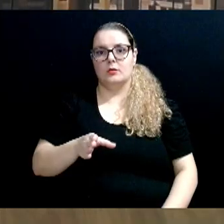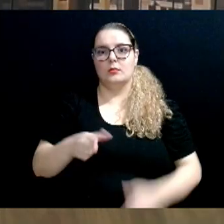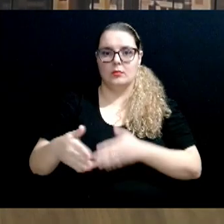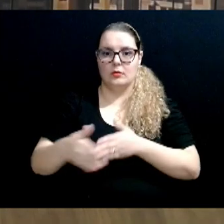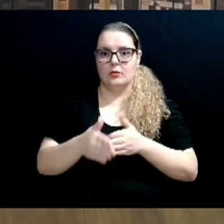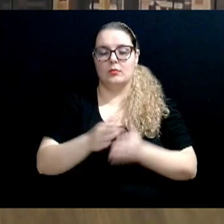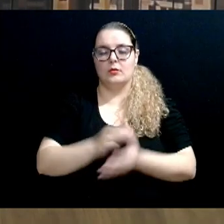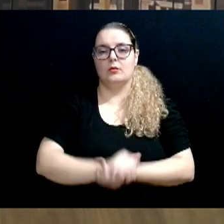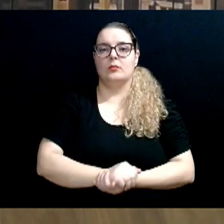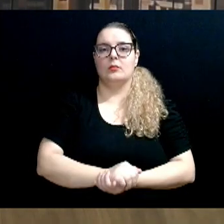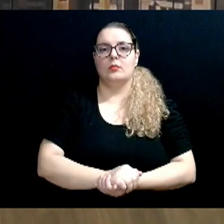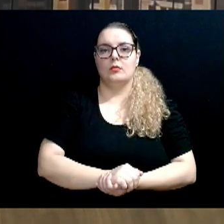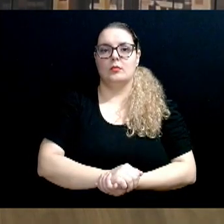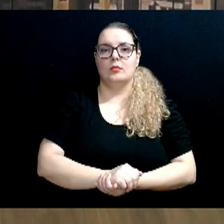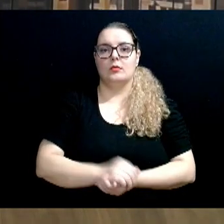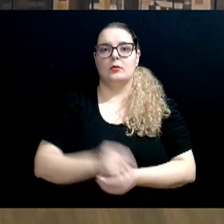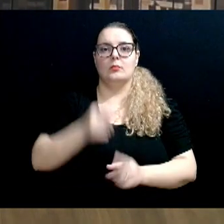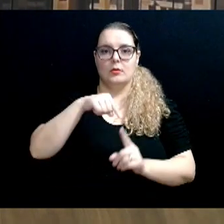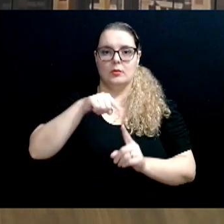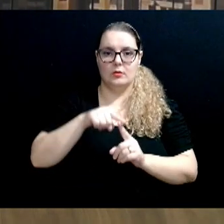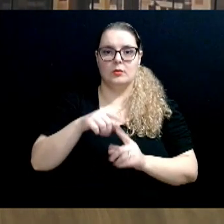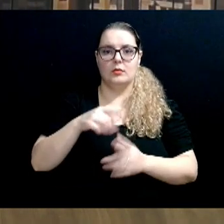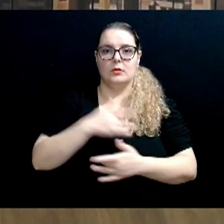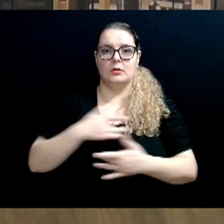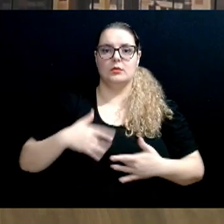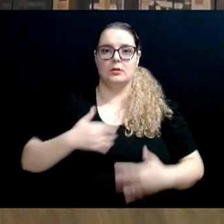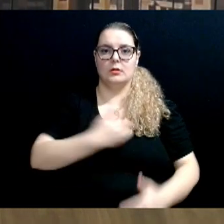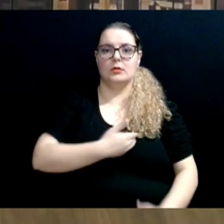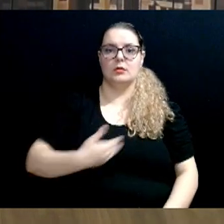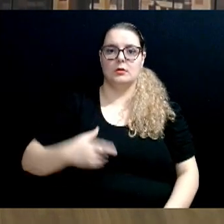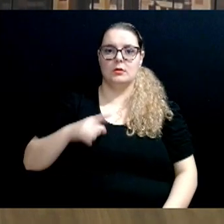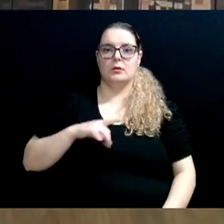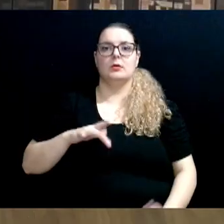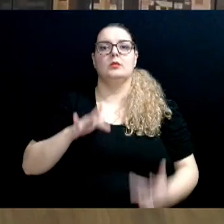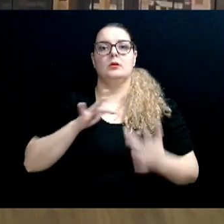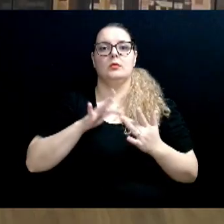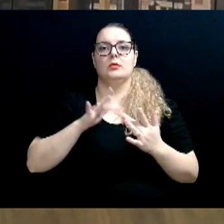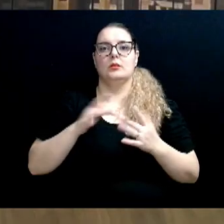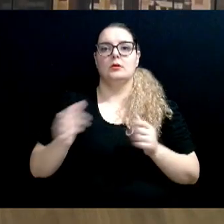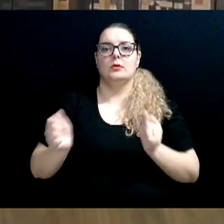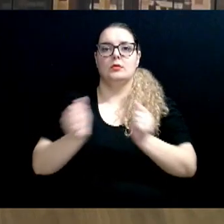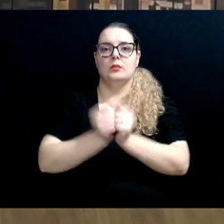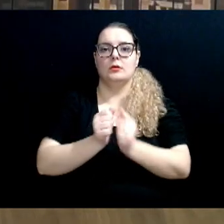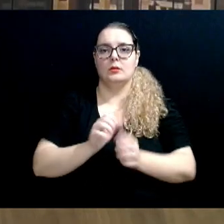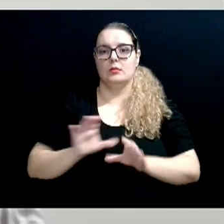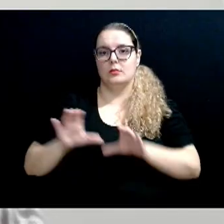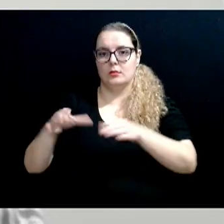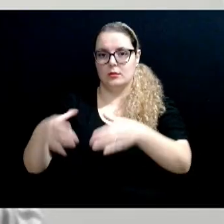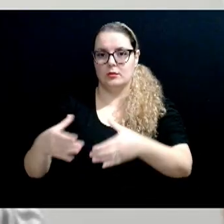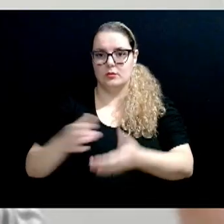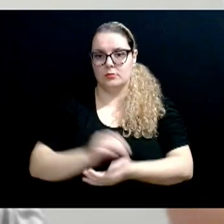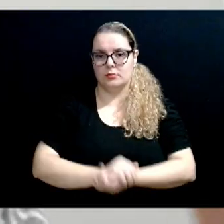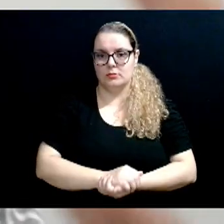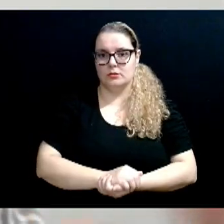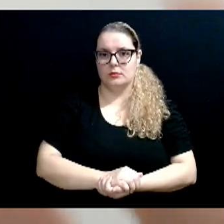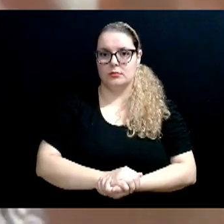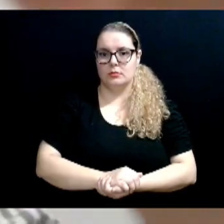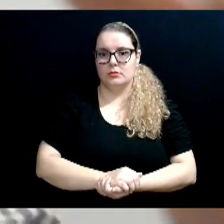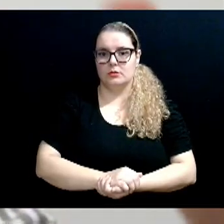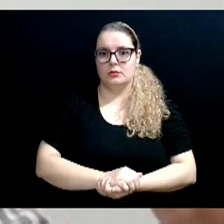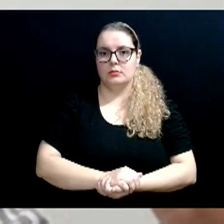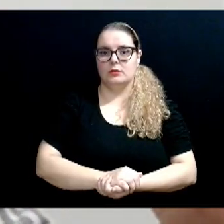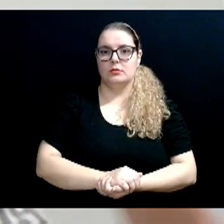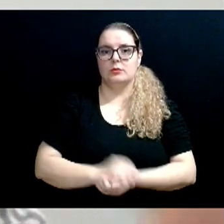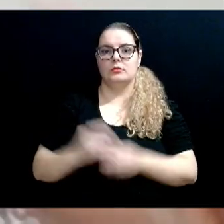saúde pública. Então, a gente tem um contato próximo com o Departamento de Vigilância Sanitária aqui de Campinas, e